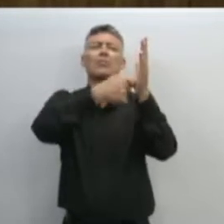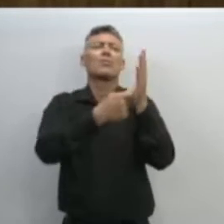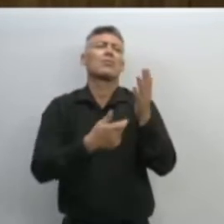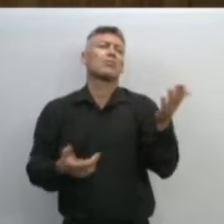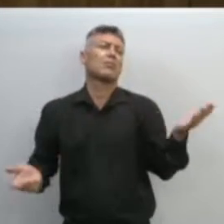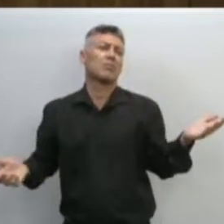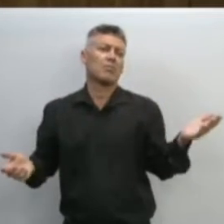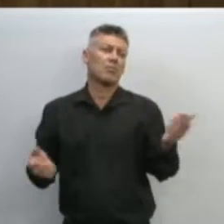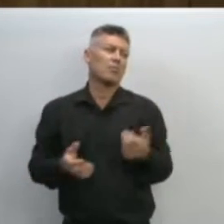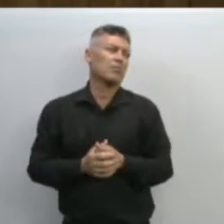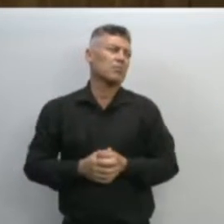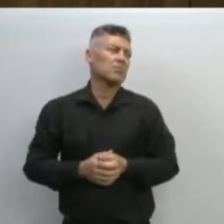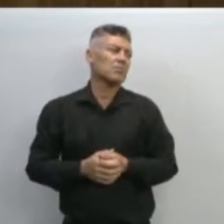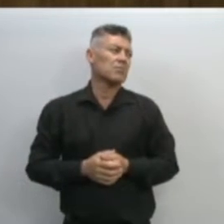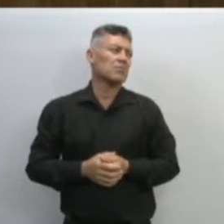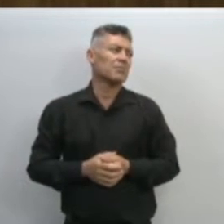lá.